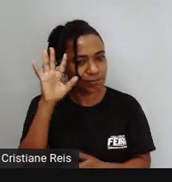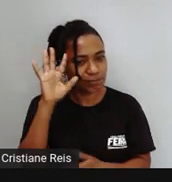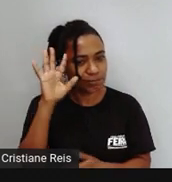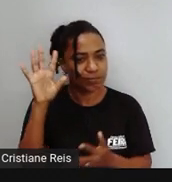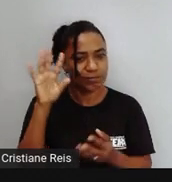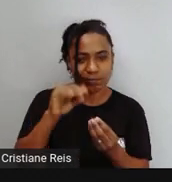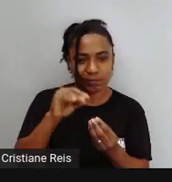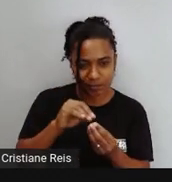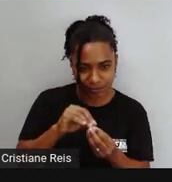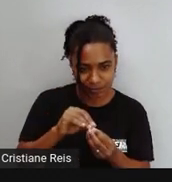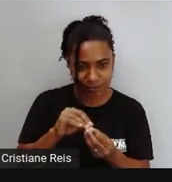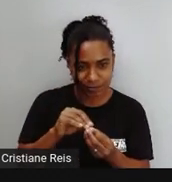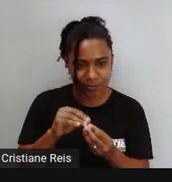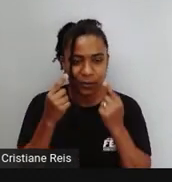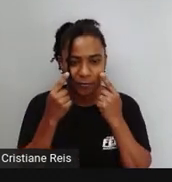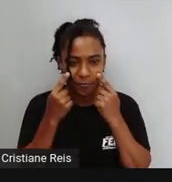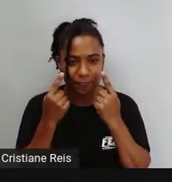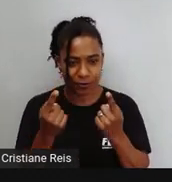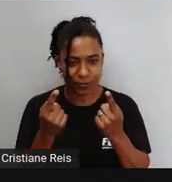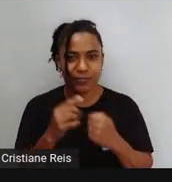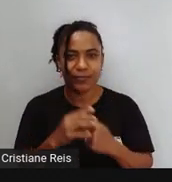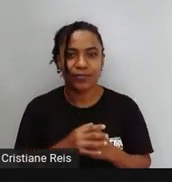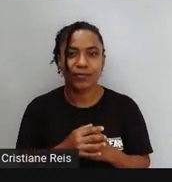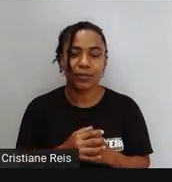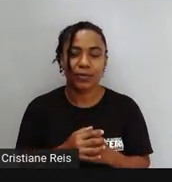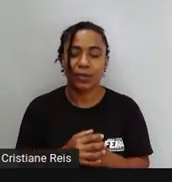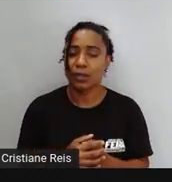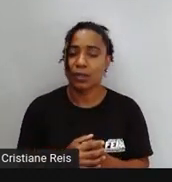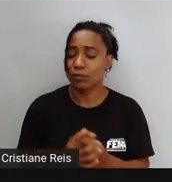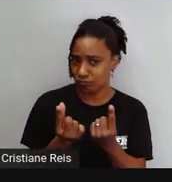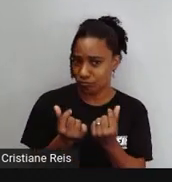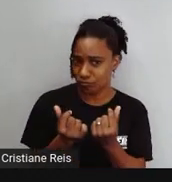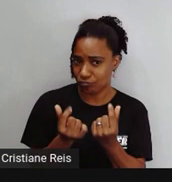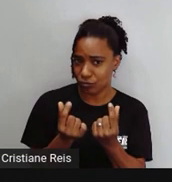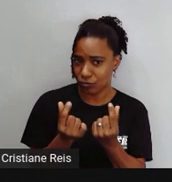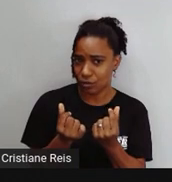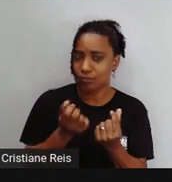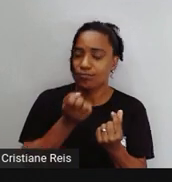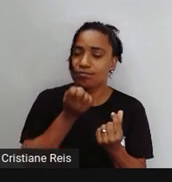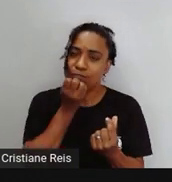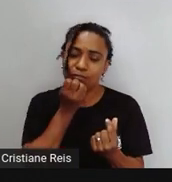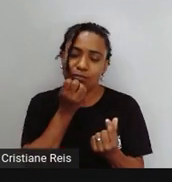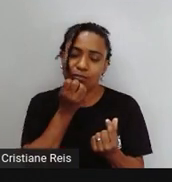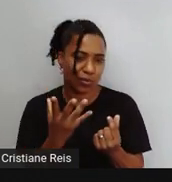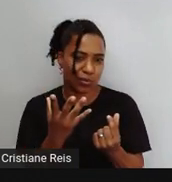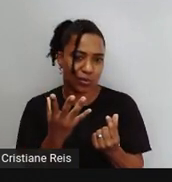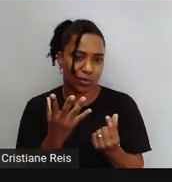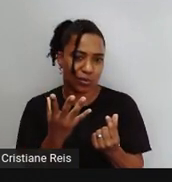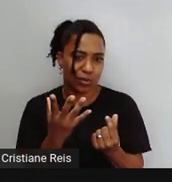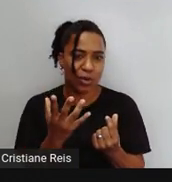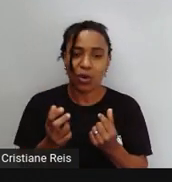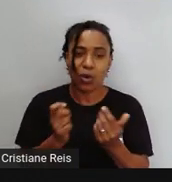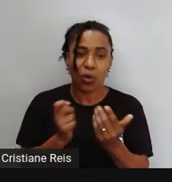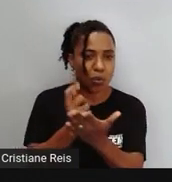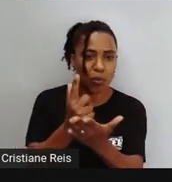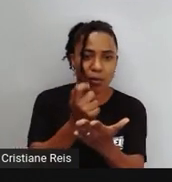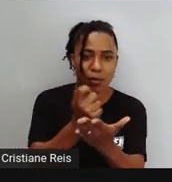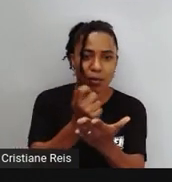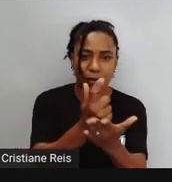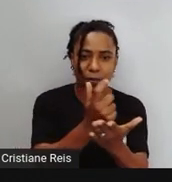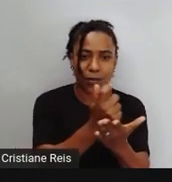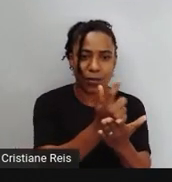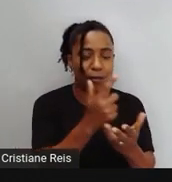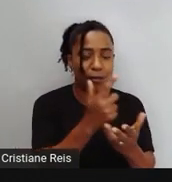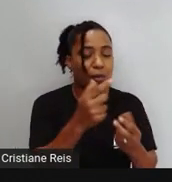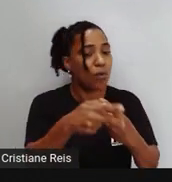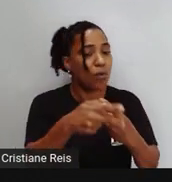a partir dessa citação? É bom ter dinheiro e coisas que o dinheiro pode comprar. Mas é bom